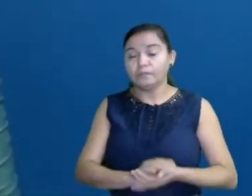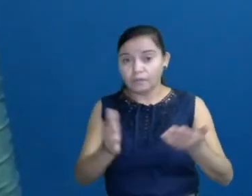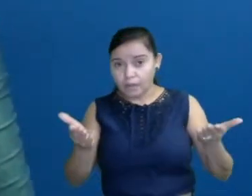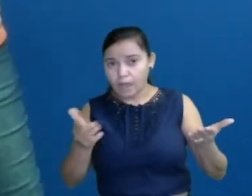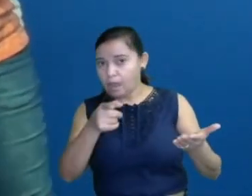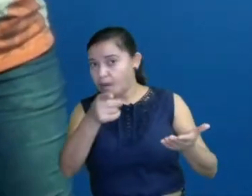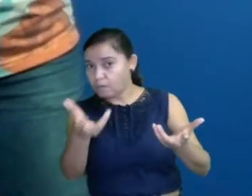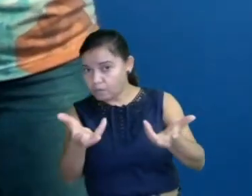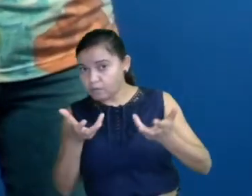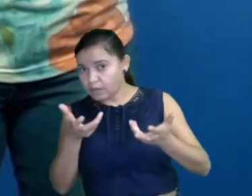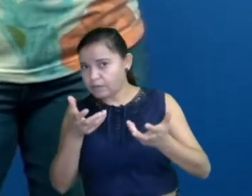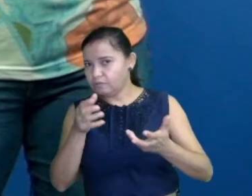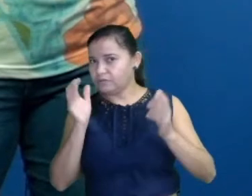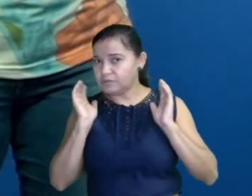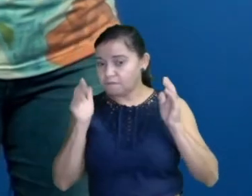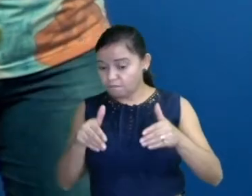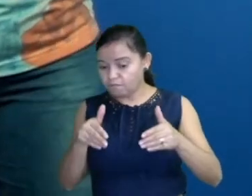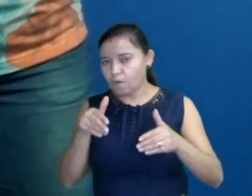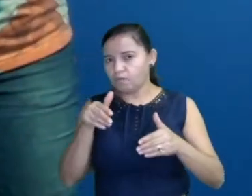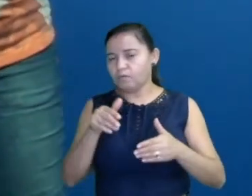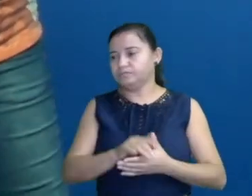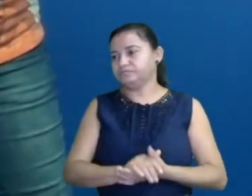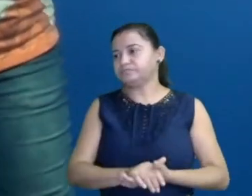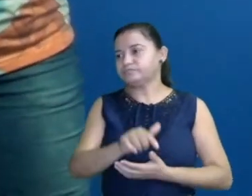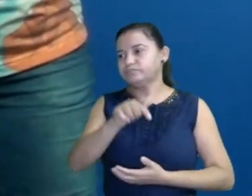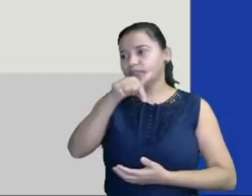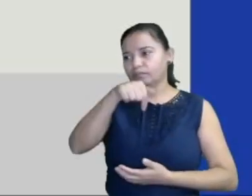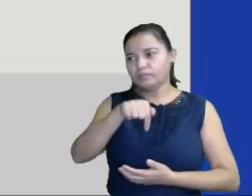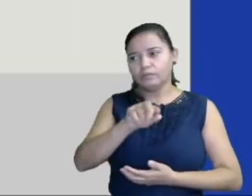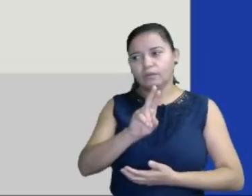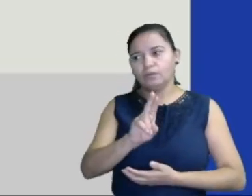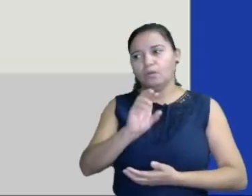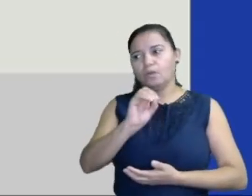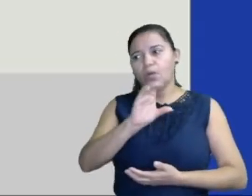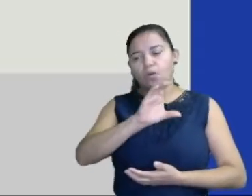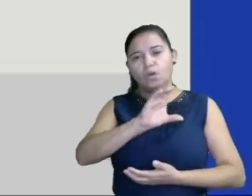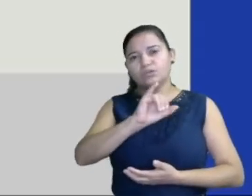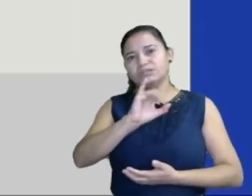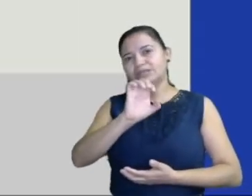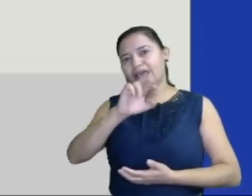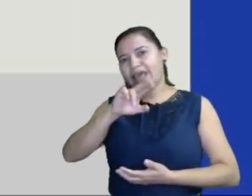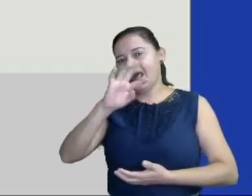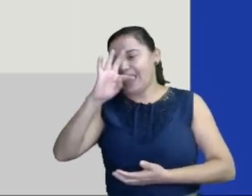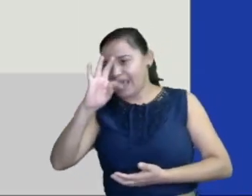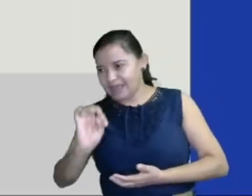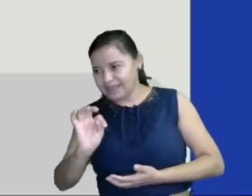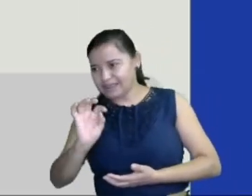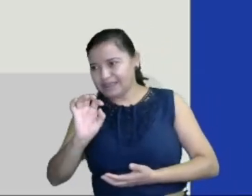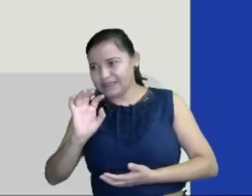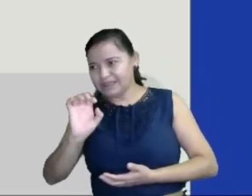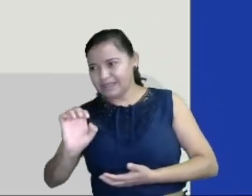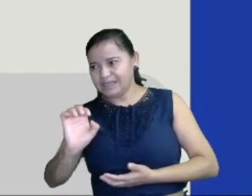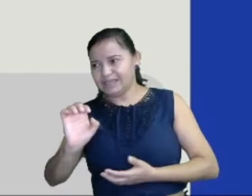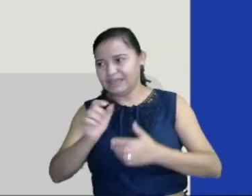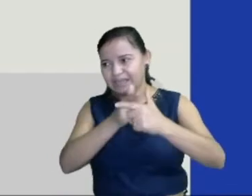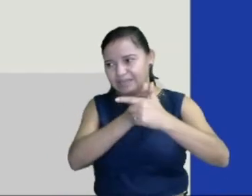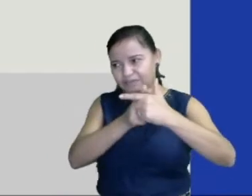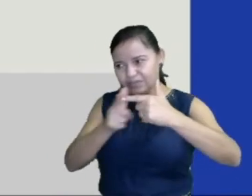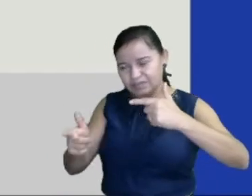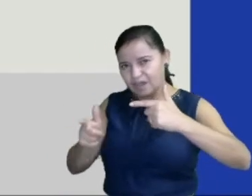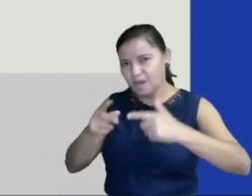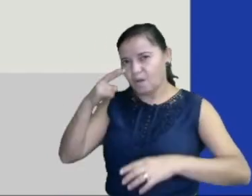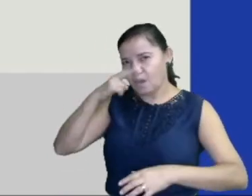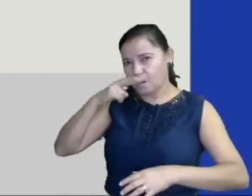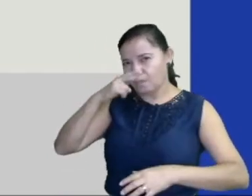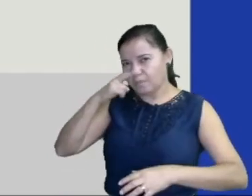e aqui eu quero que você cifop o quociente da divisão é o mesmo para múltiplos do dividendo e